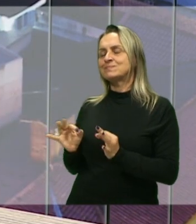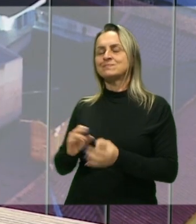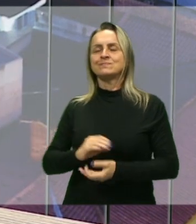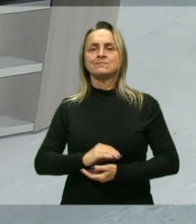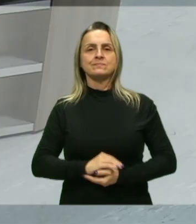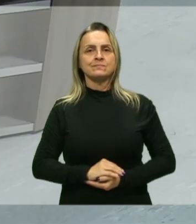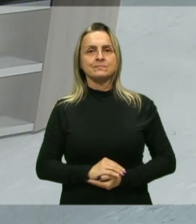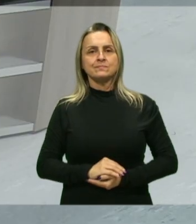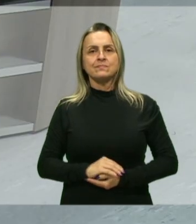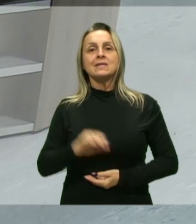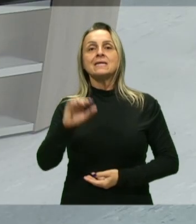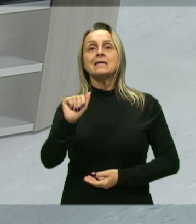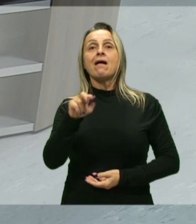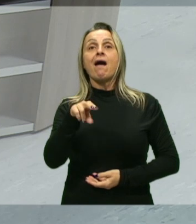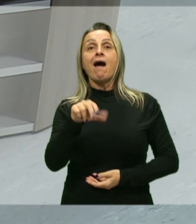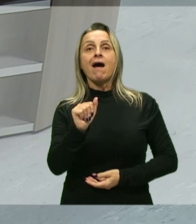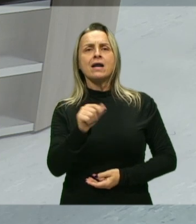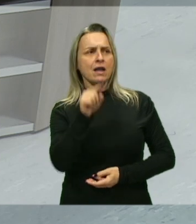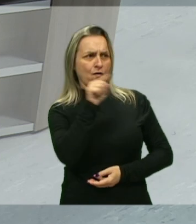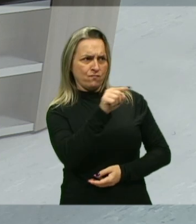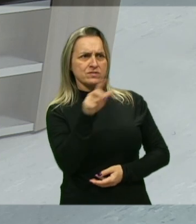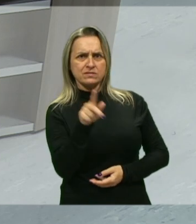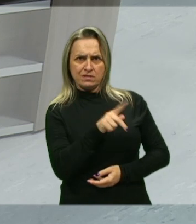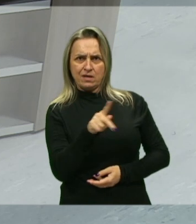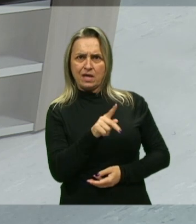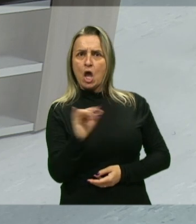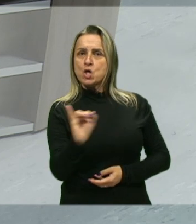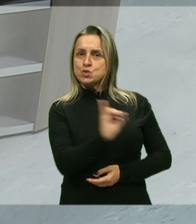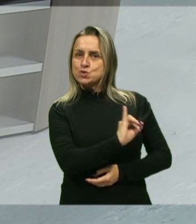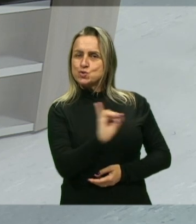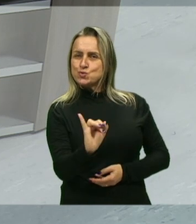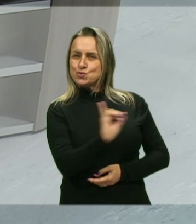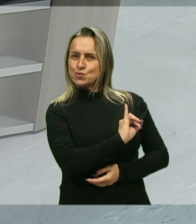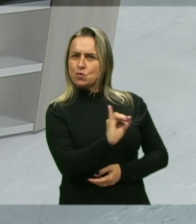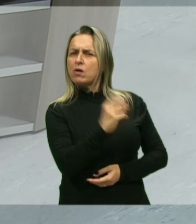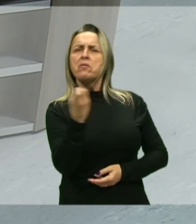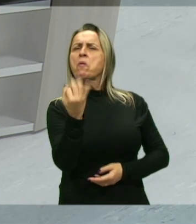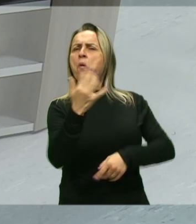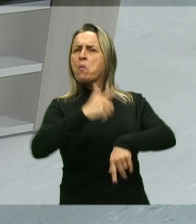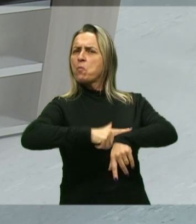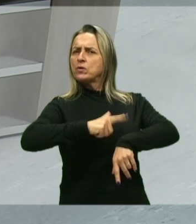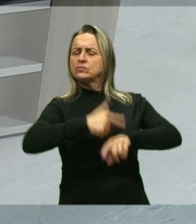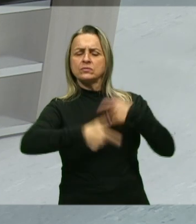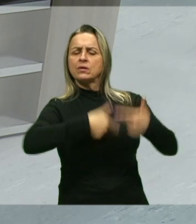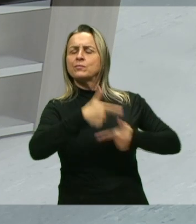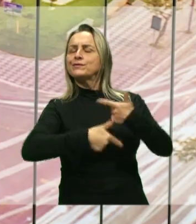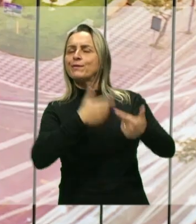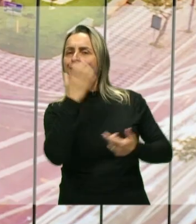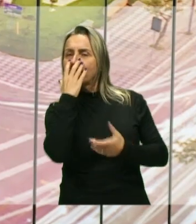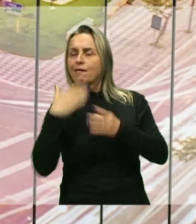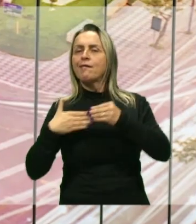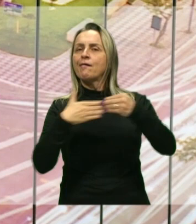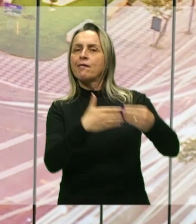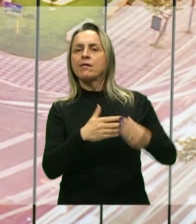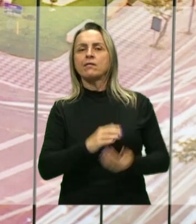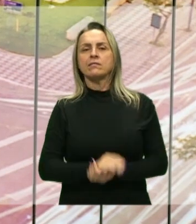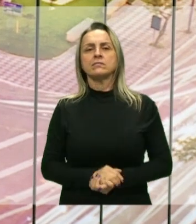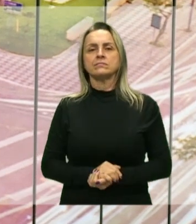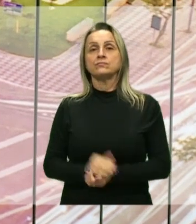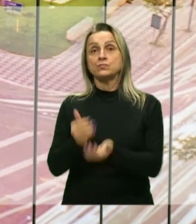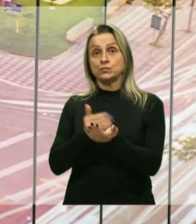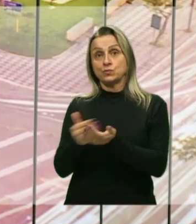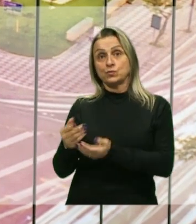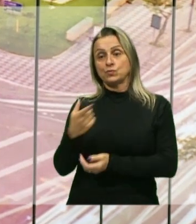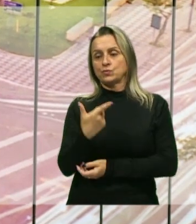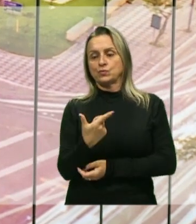Ana, você é instrutora, né? Há quanto tempo você trabalha como instrutora de cães-guia? Eu trabalho com cão-guia desde